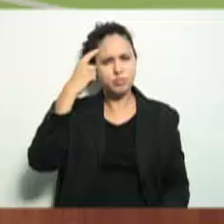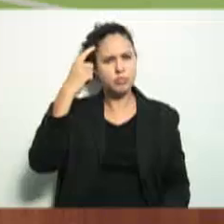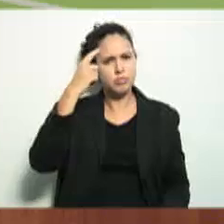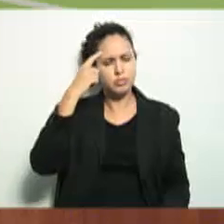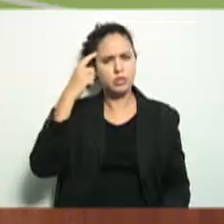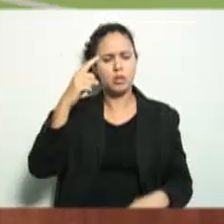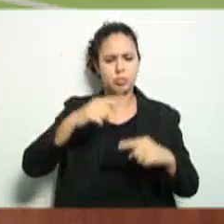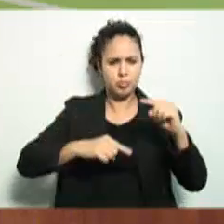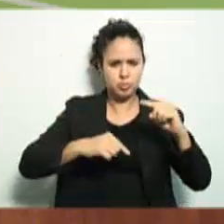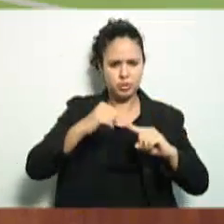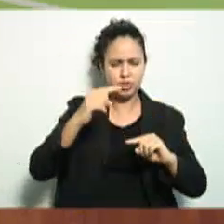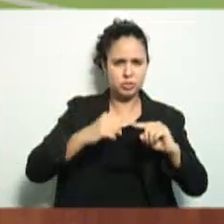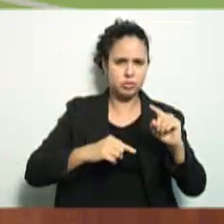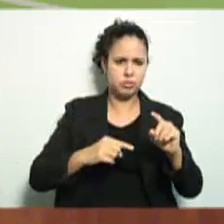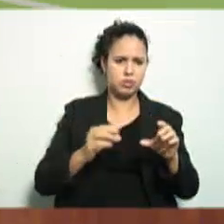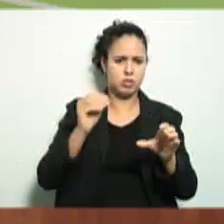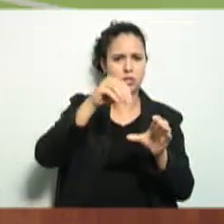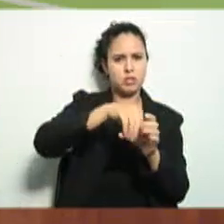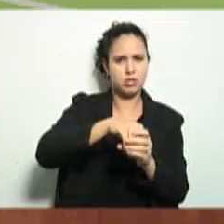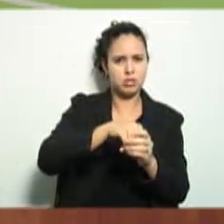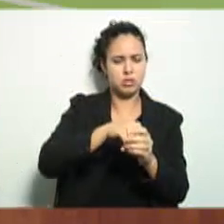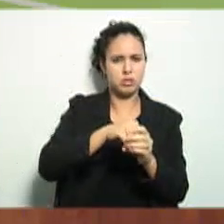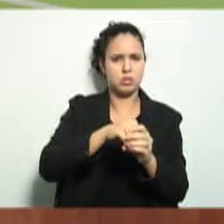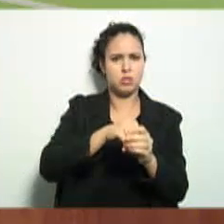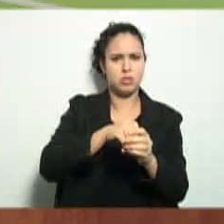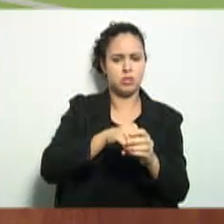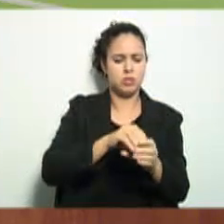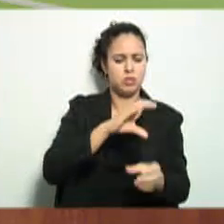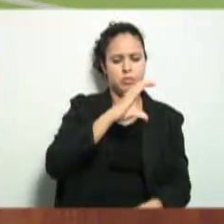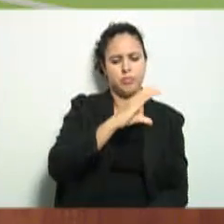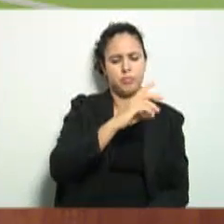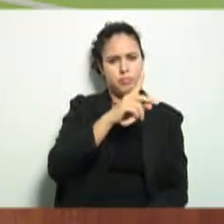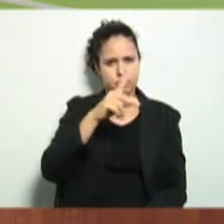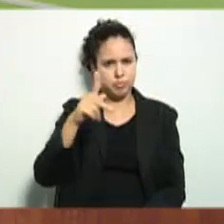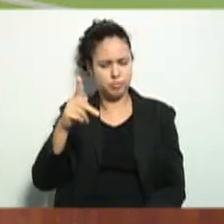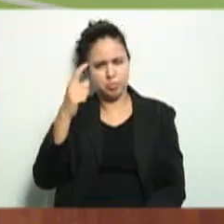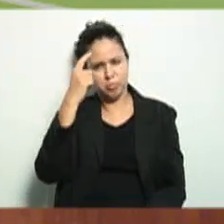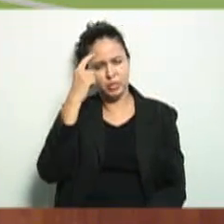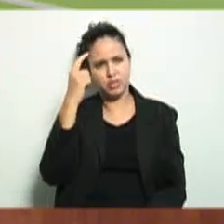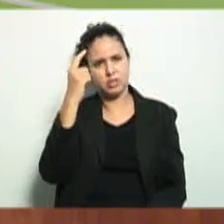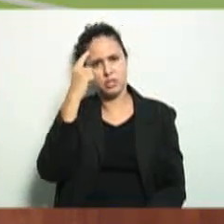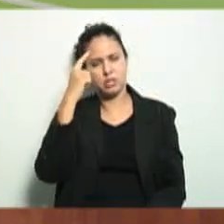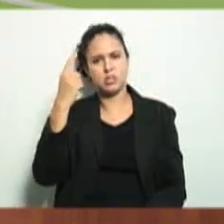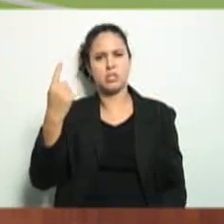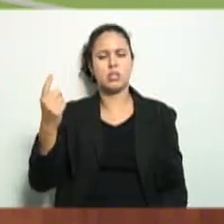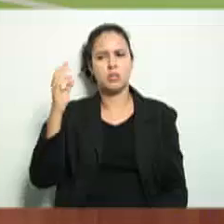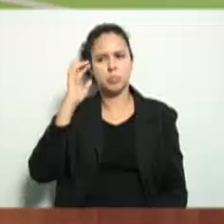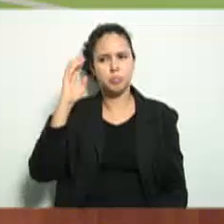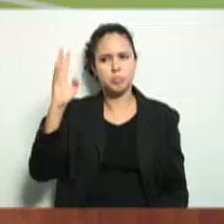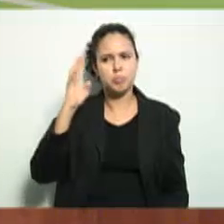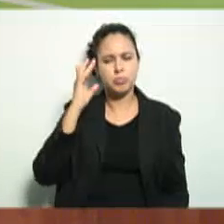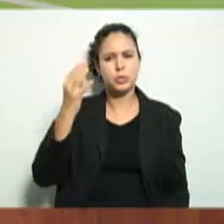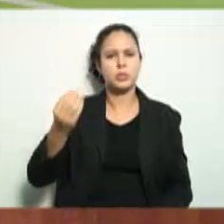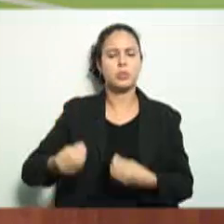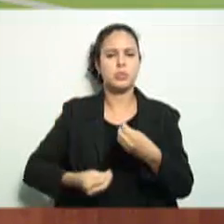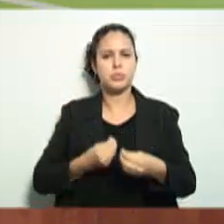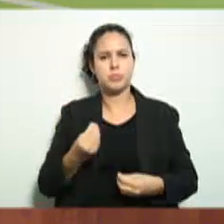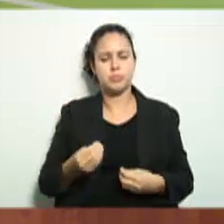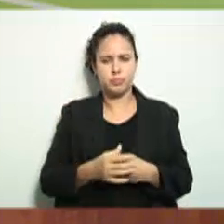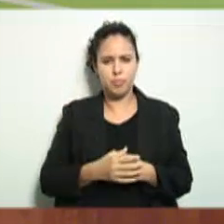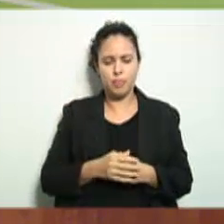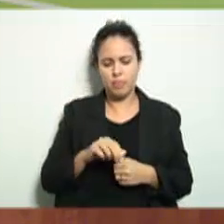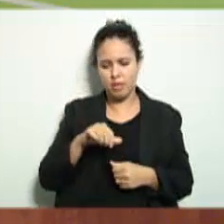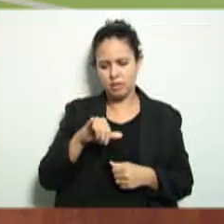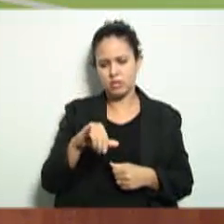em produtos dentro de uma cooperativa, pensar nessas reflexões, né? Refletir sobre essas questões. Se